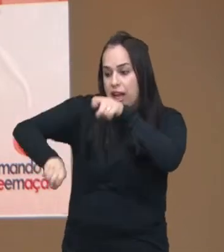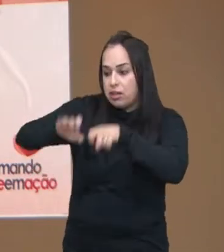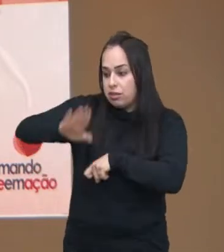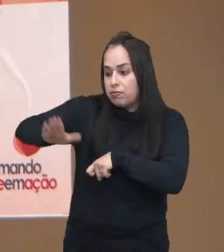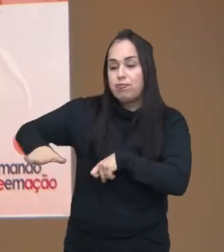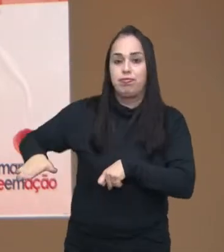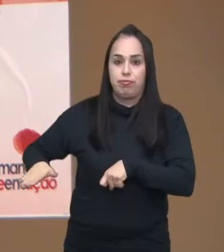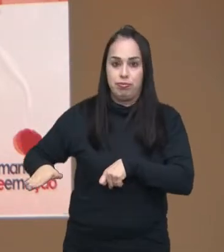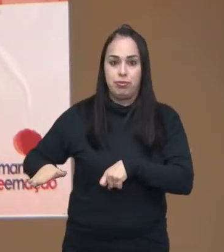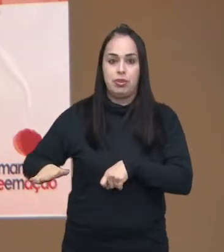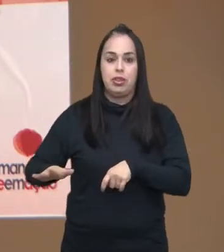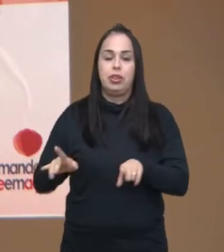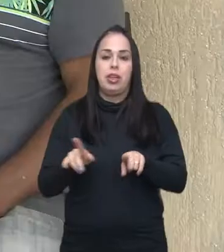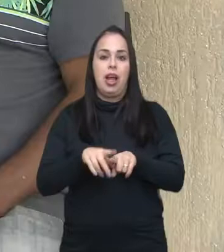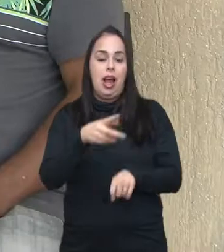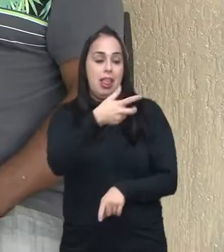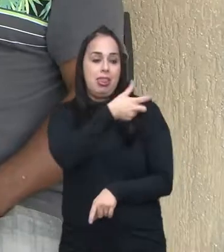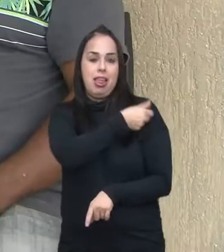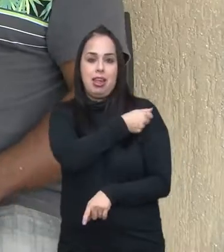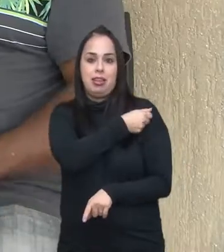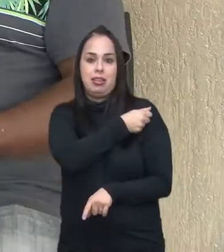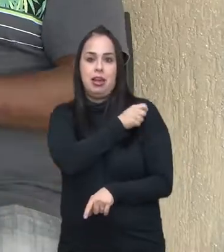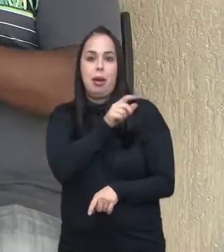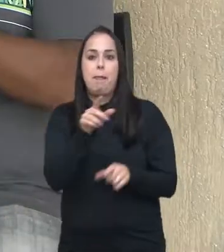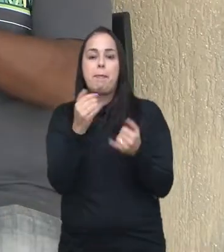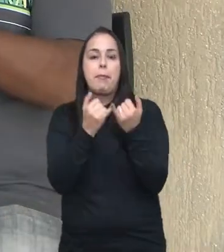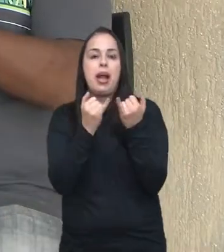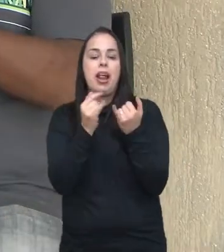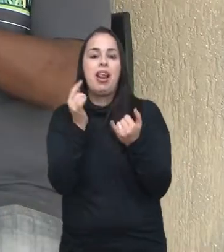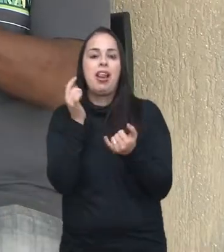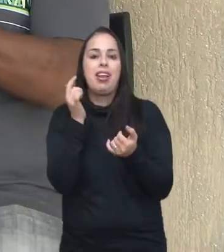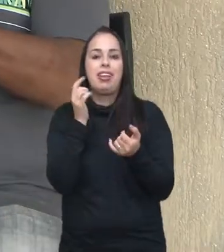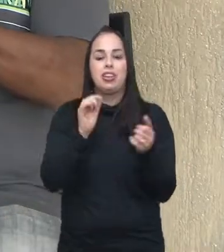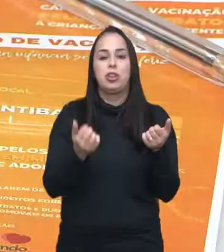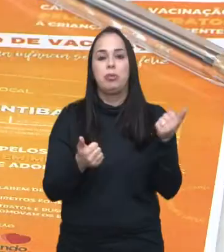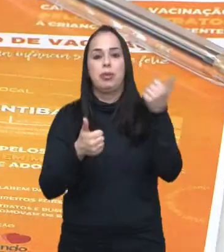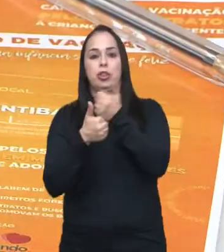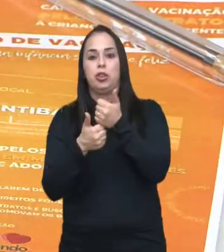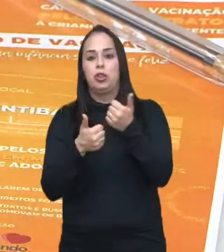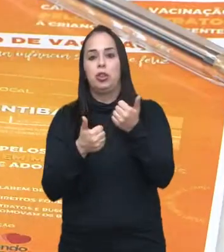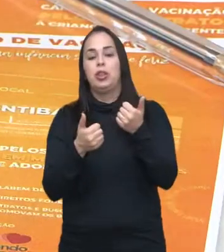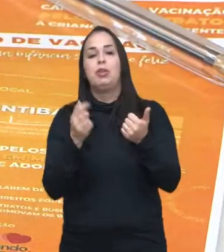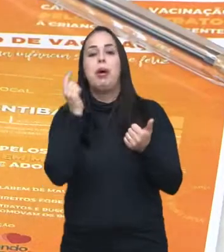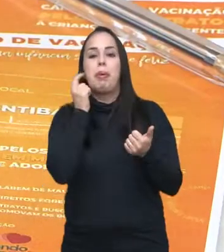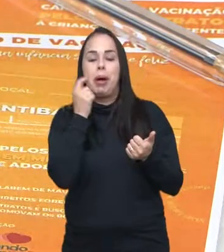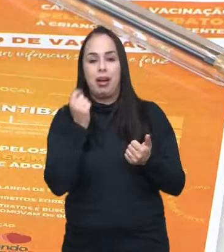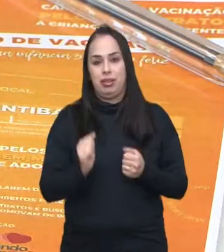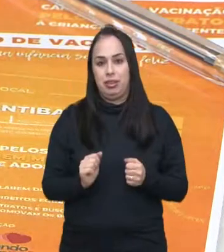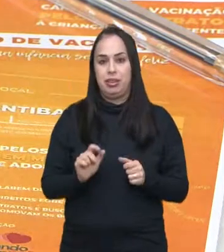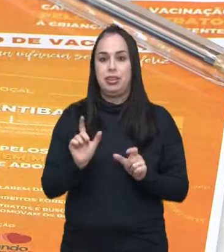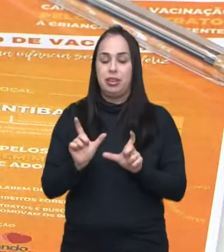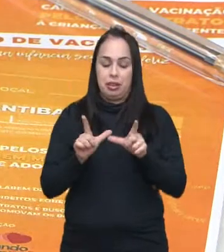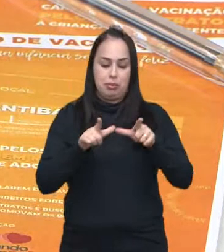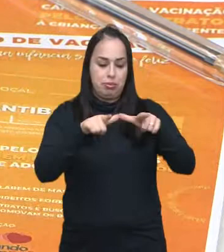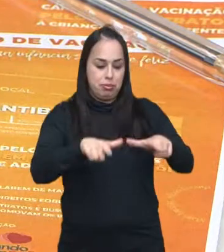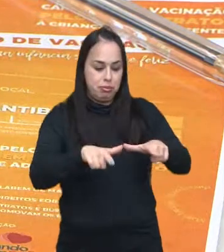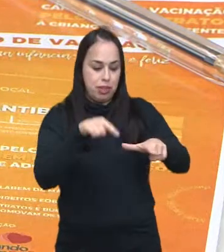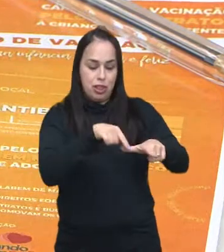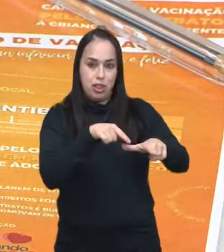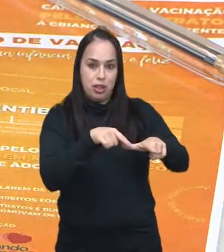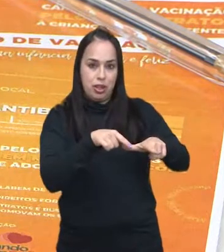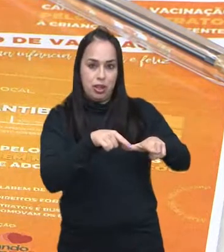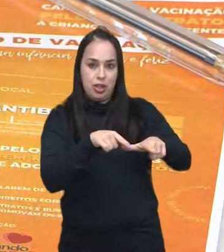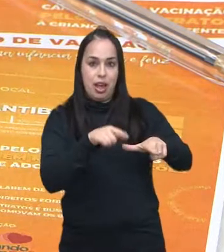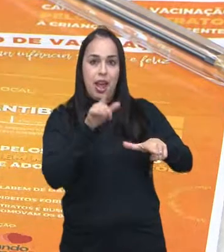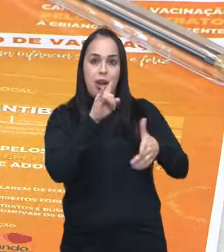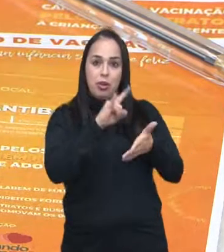exploração sexual infanto-juvenil. A seringa foi representada por uma bala, que será entregue às pessoas junto com um